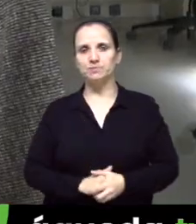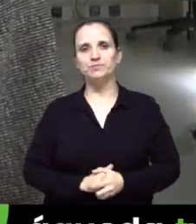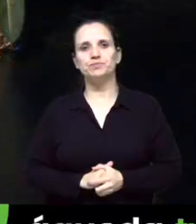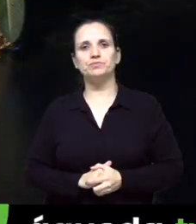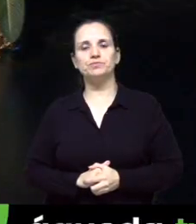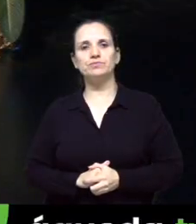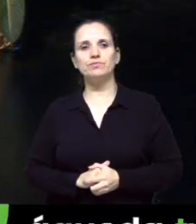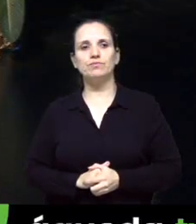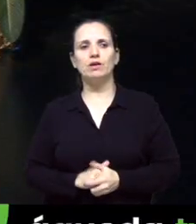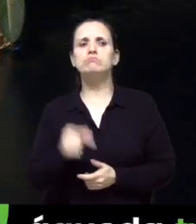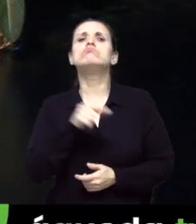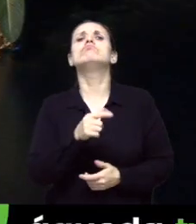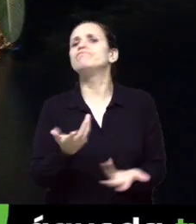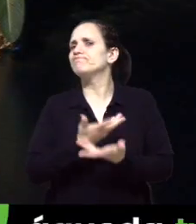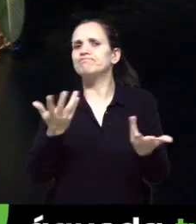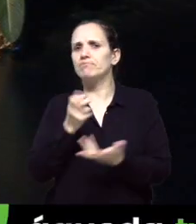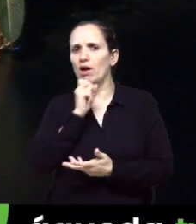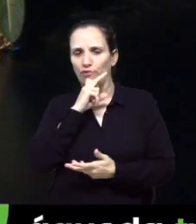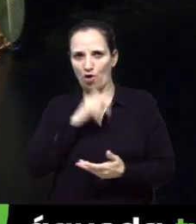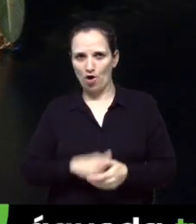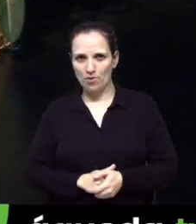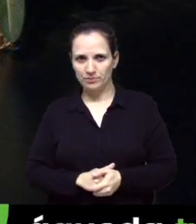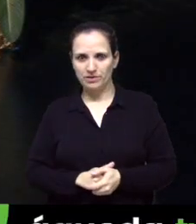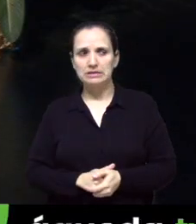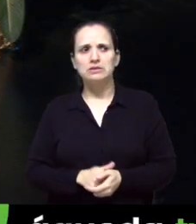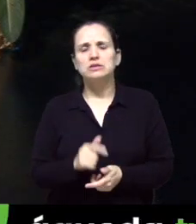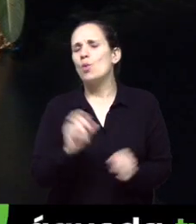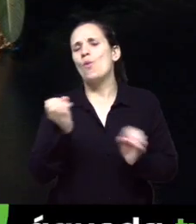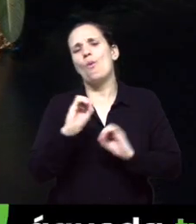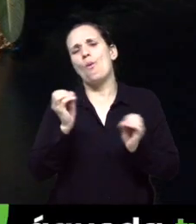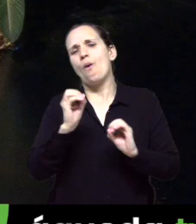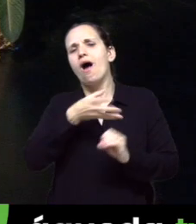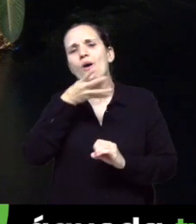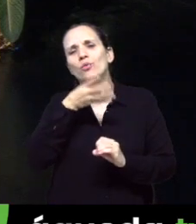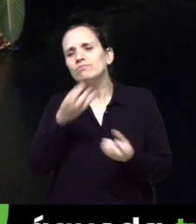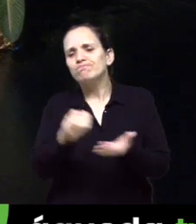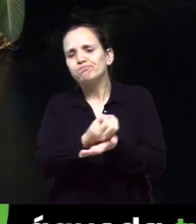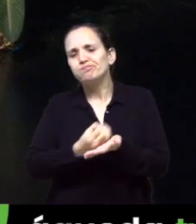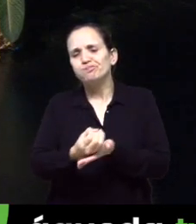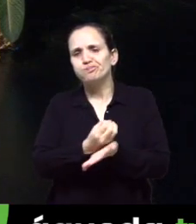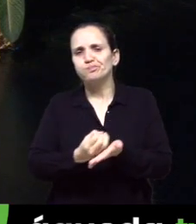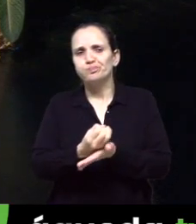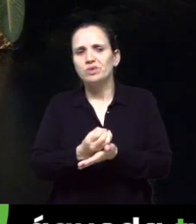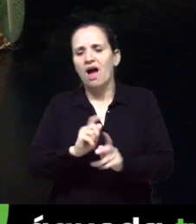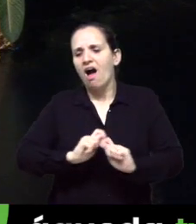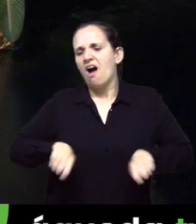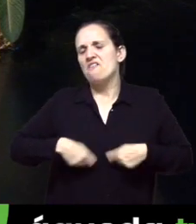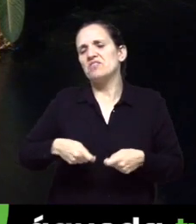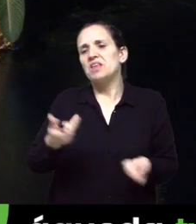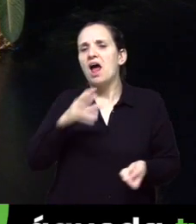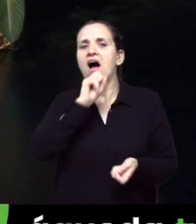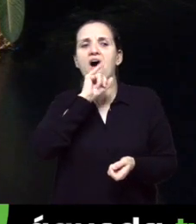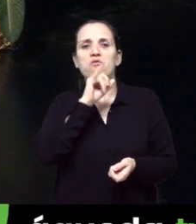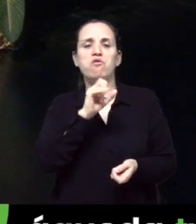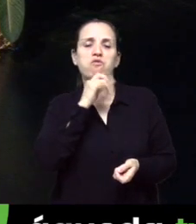também. E a Bárbara, vestia essa saia como quem leva uma bandeira. Foi presa e tudo, nem queiras saber. Quando a saia